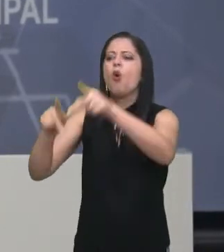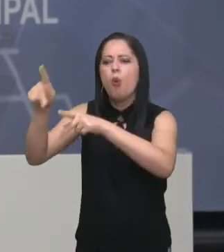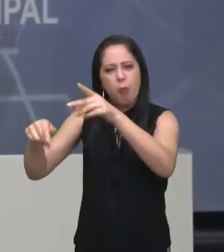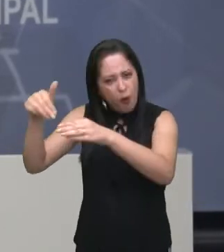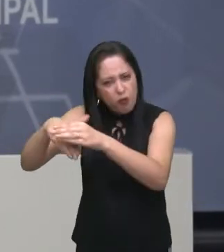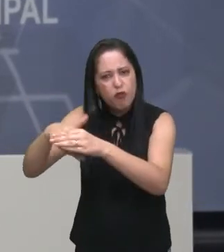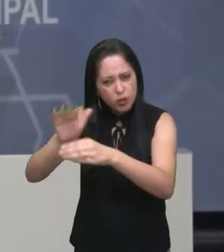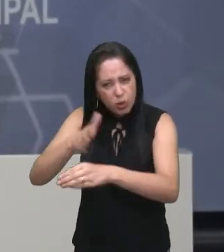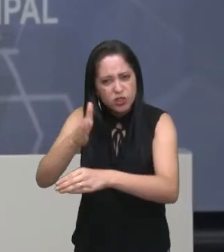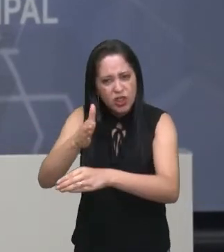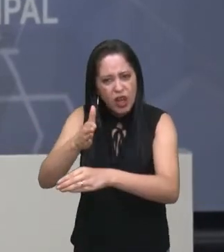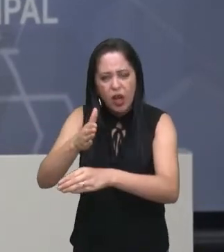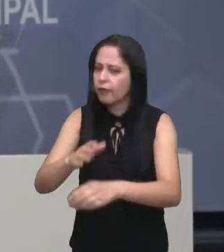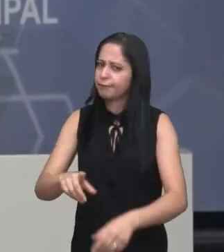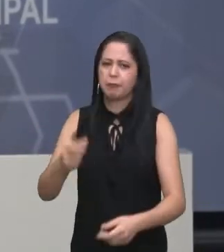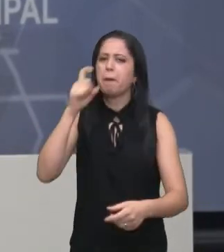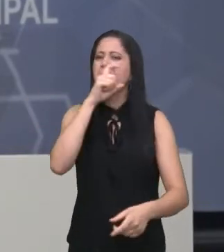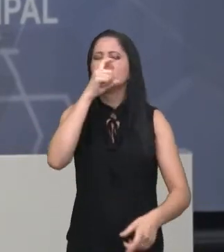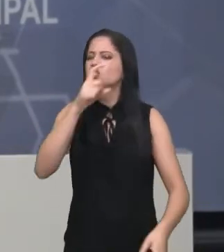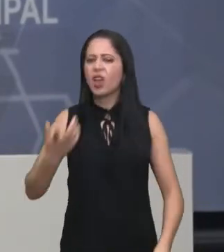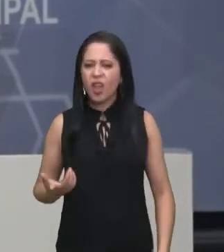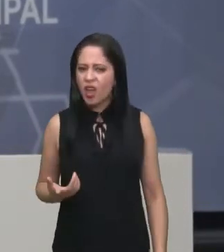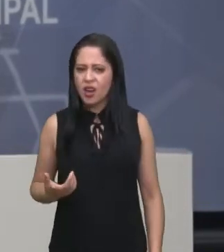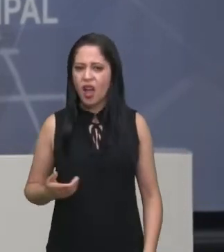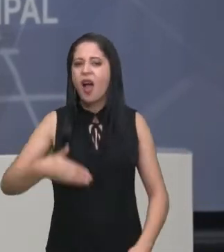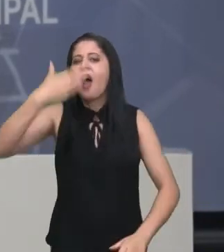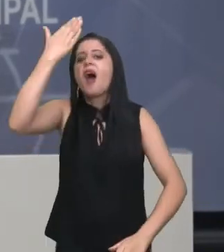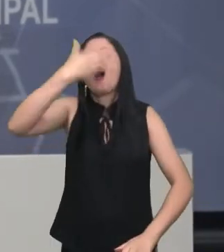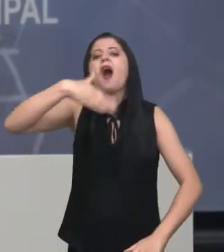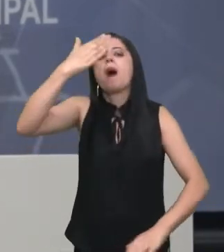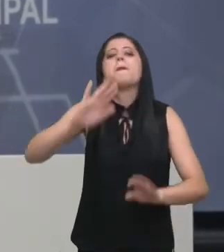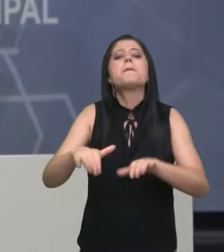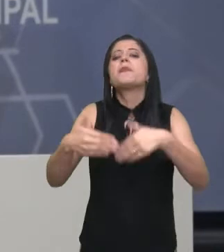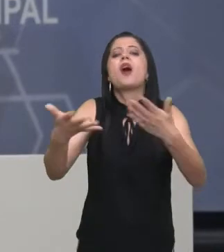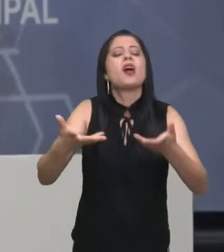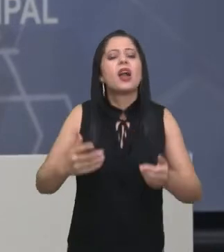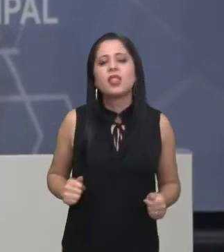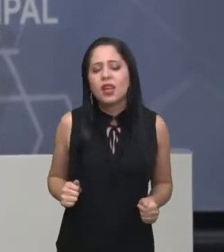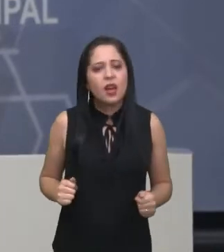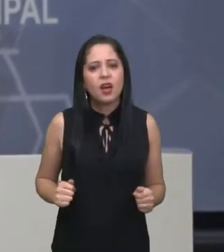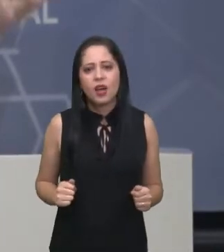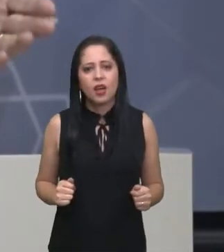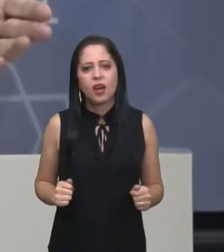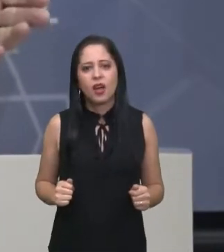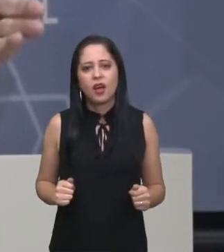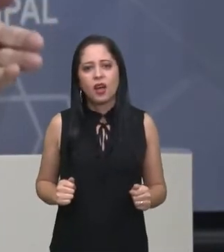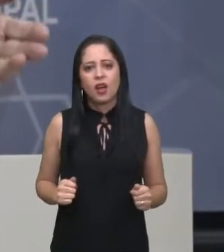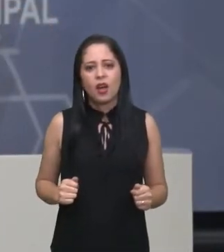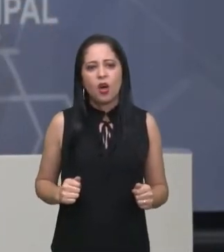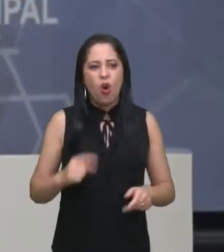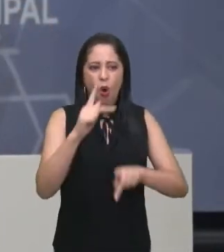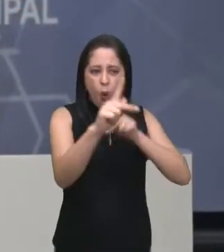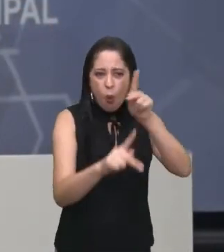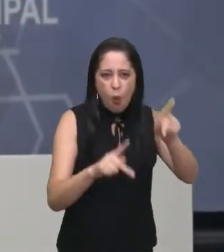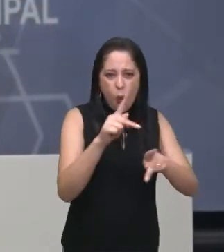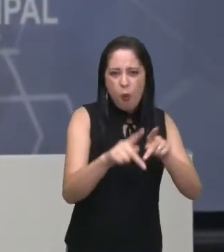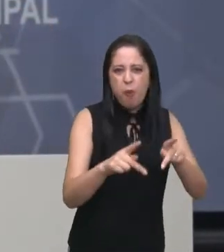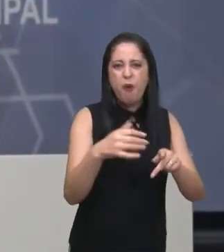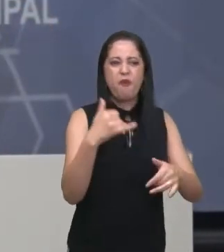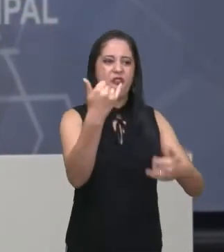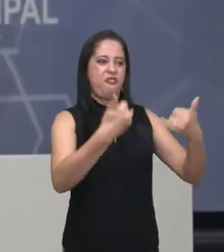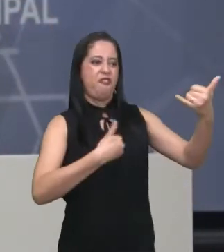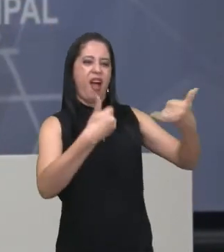Isso é mentira. Não tem. Não prova que a cidade de São José dos Campos não quer pagar e fazer um